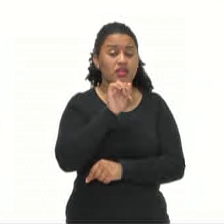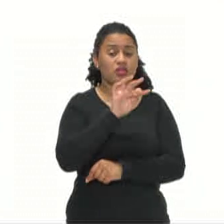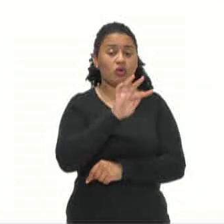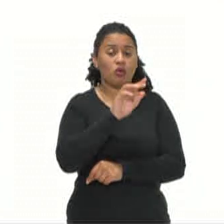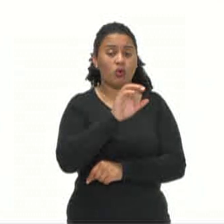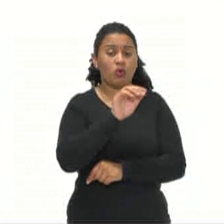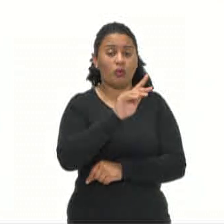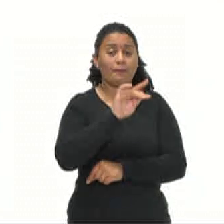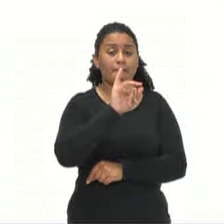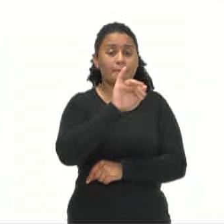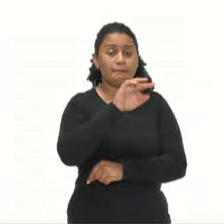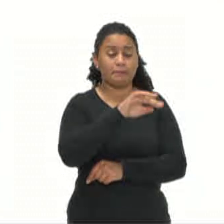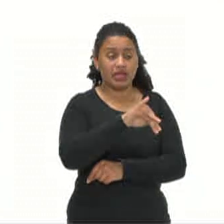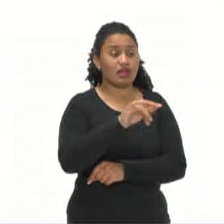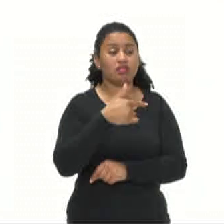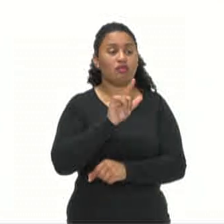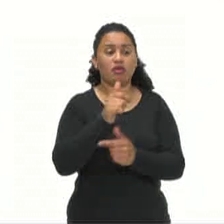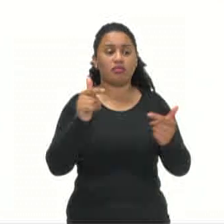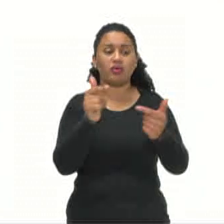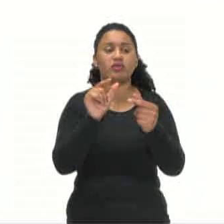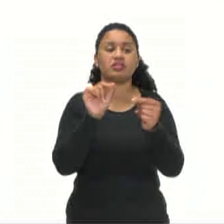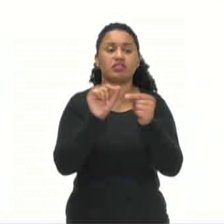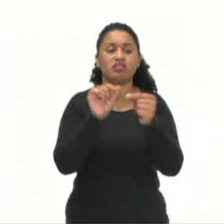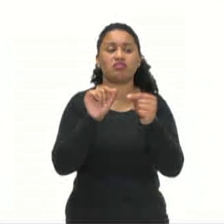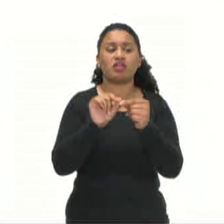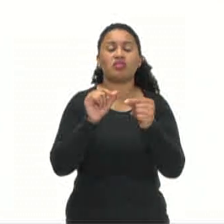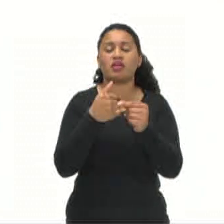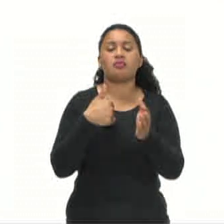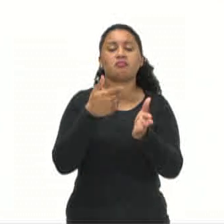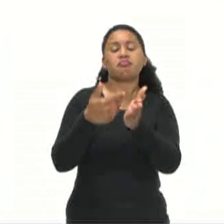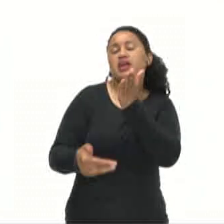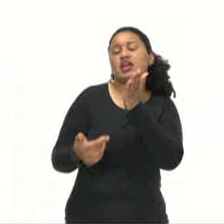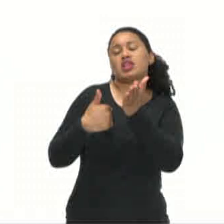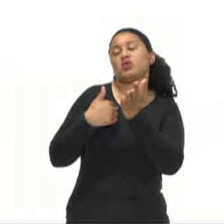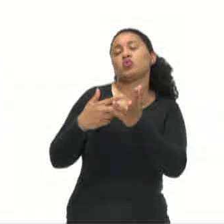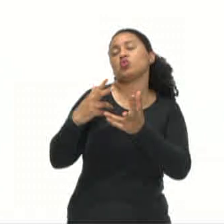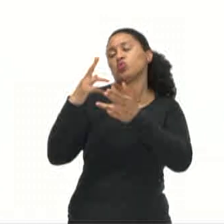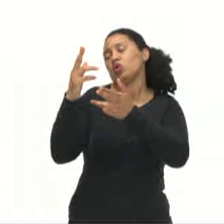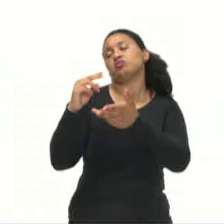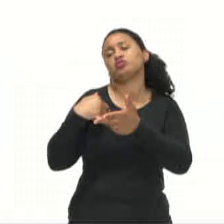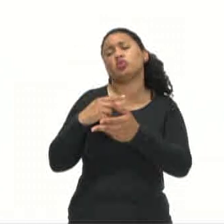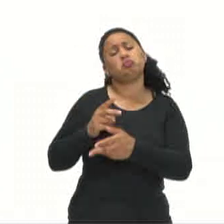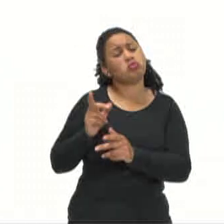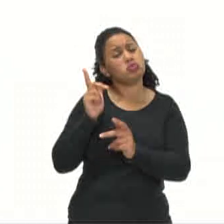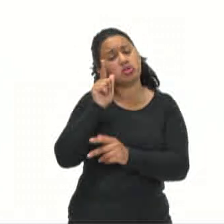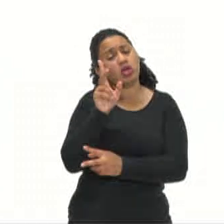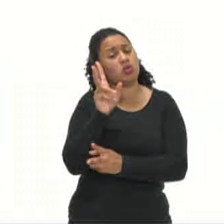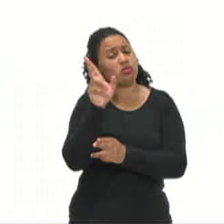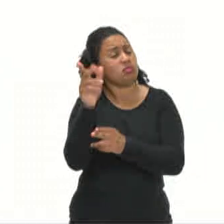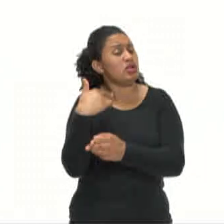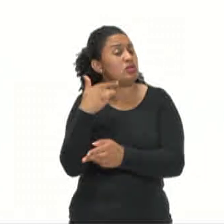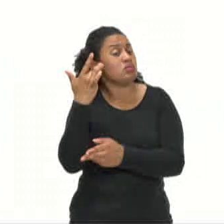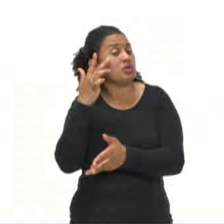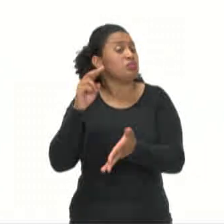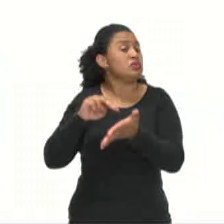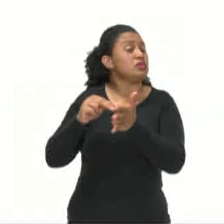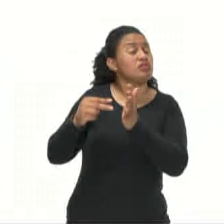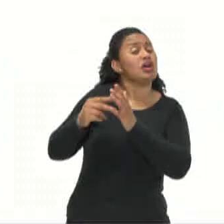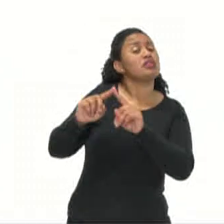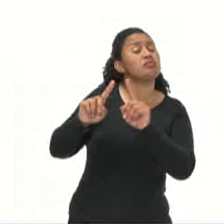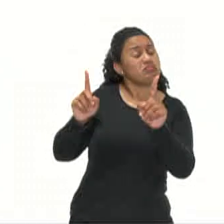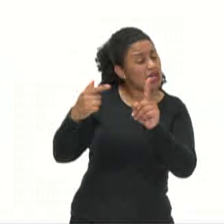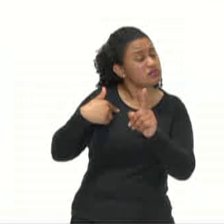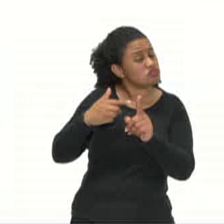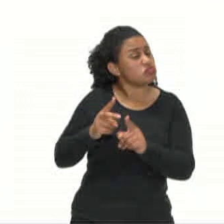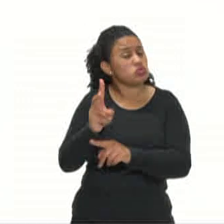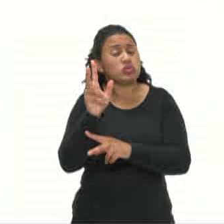considerado um evento que o faça perder o sono. Ele não sabe o significado, mas também não deixa de dormir por